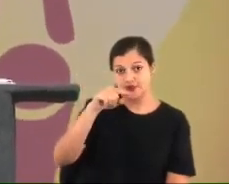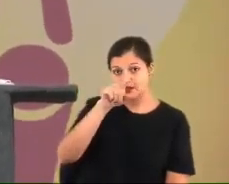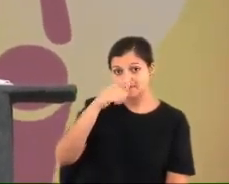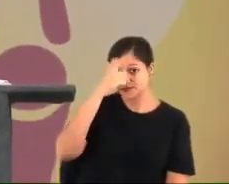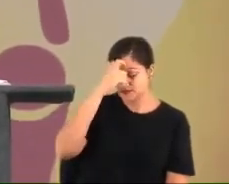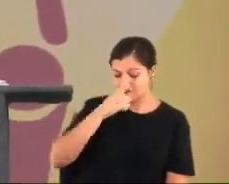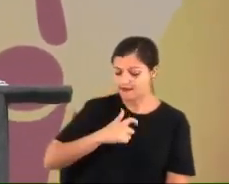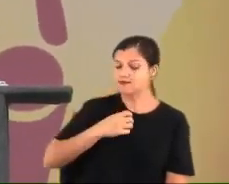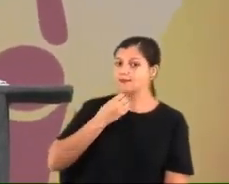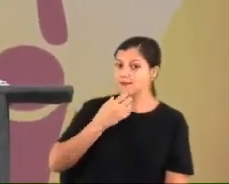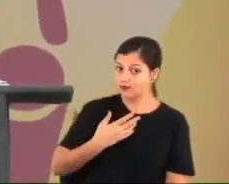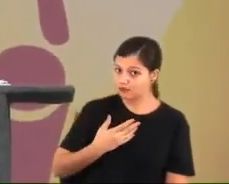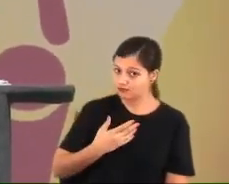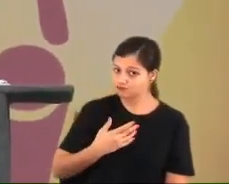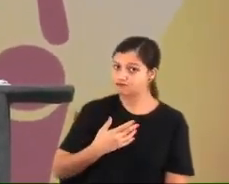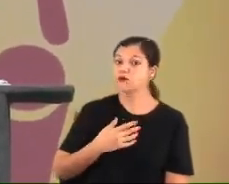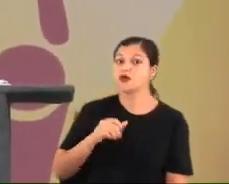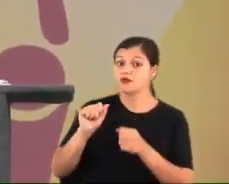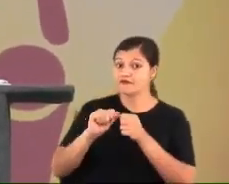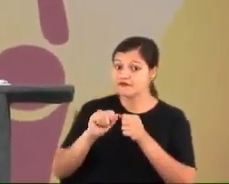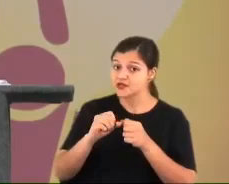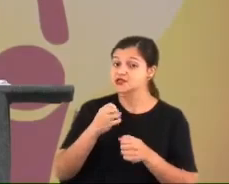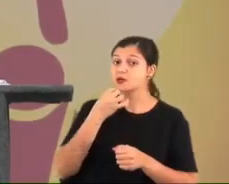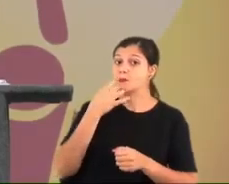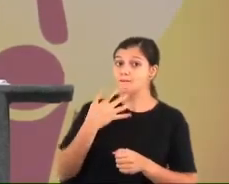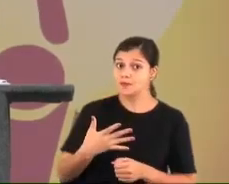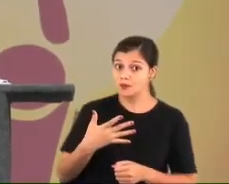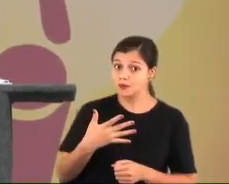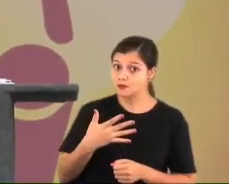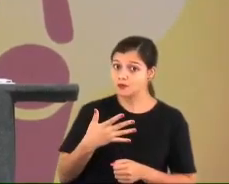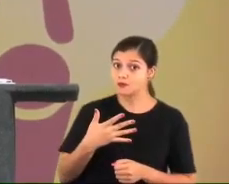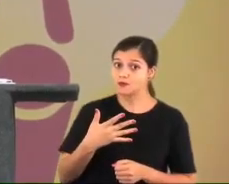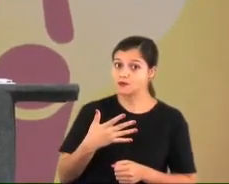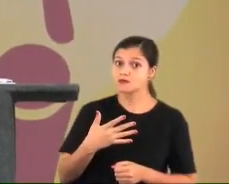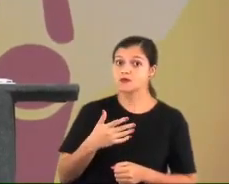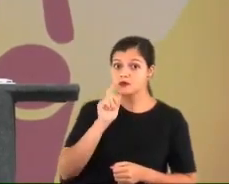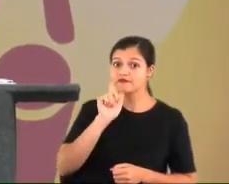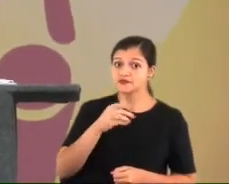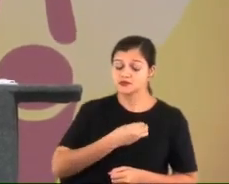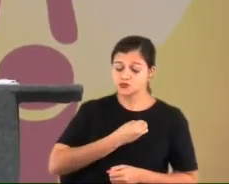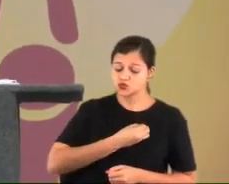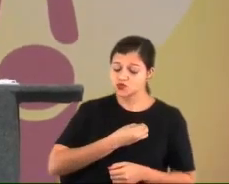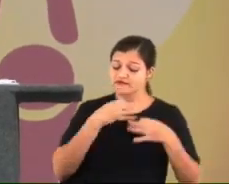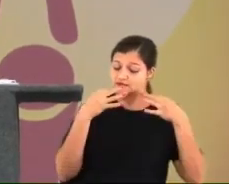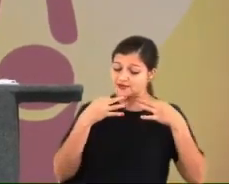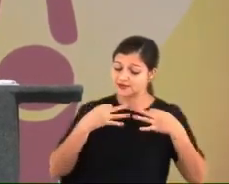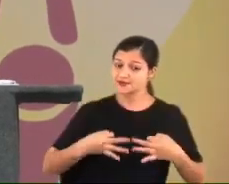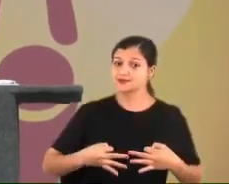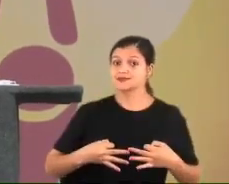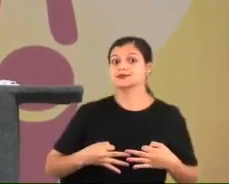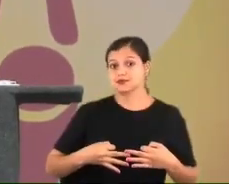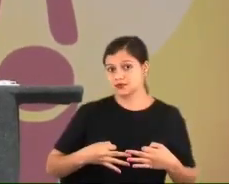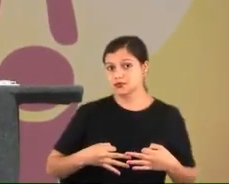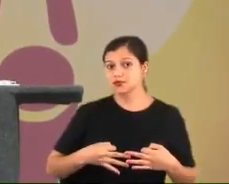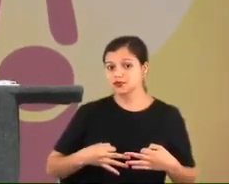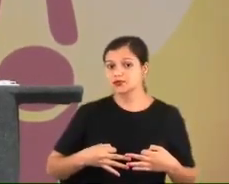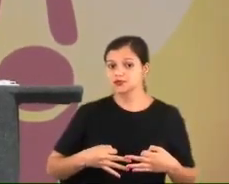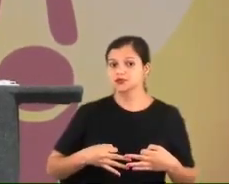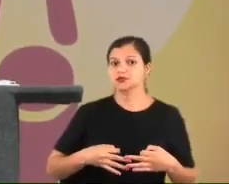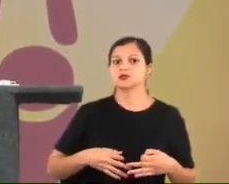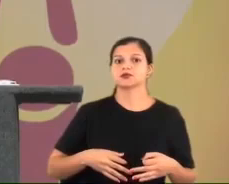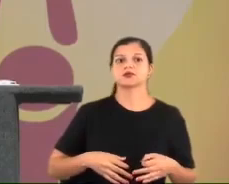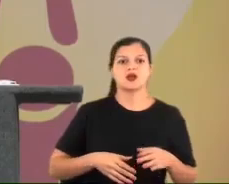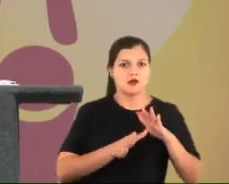caráter, procurar fazer o bem, dar bom exemplo. Você que está vendo o culto agora, está louvando a